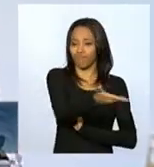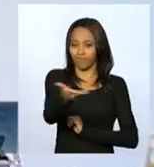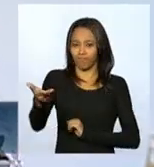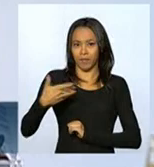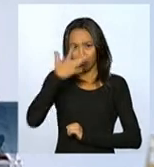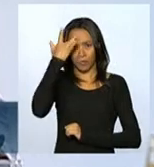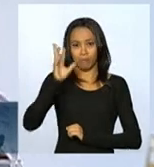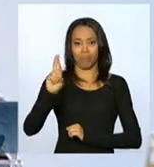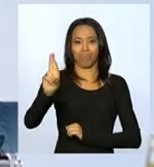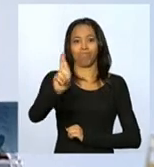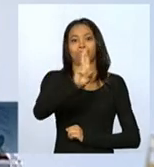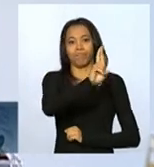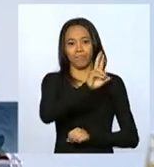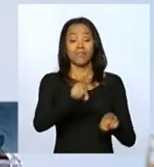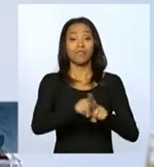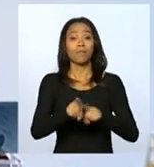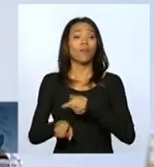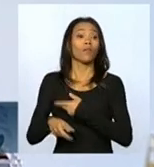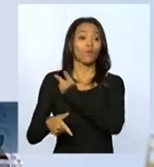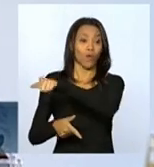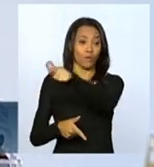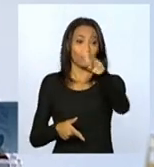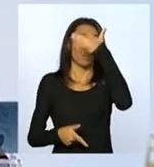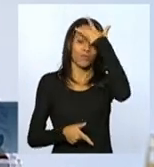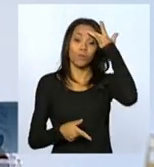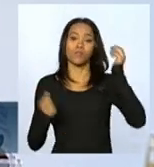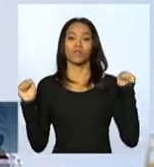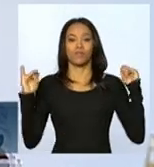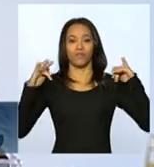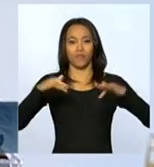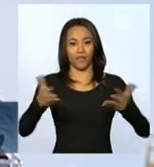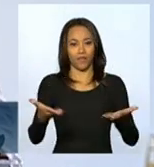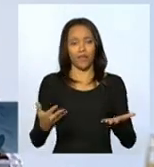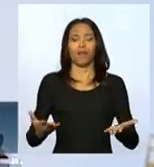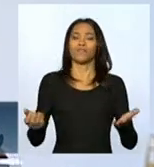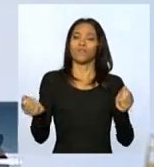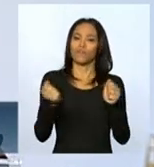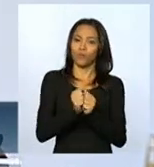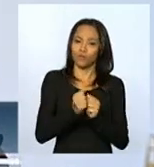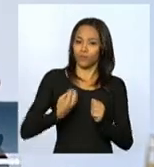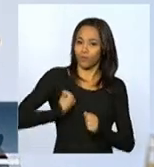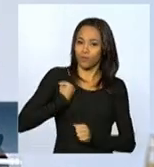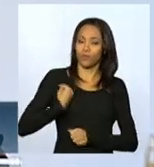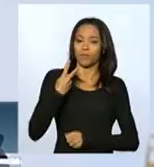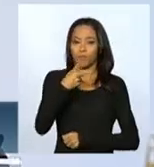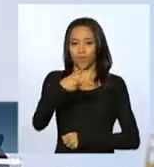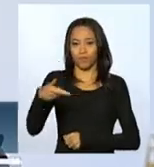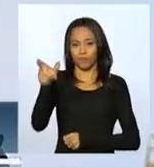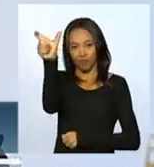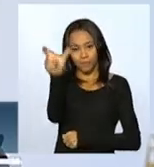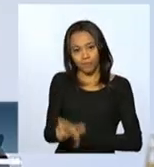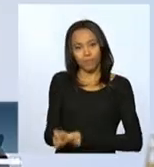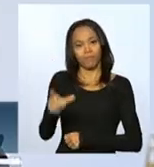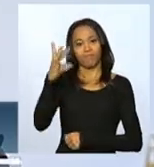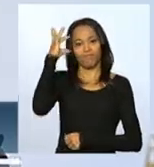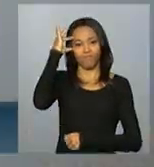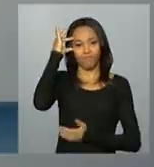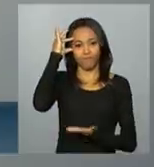na solenidade dos estudantes do Pronatec com a senhora presidenta Dilma Rousseff.